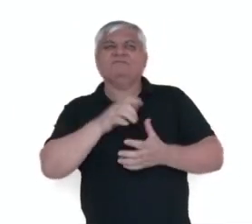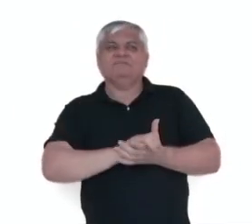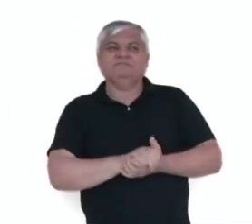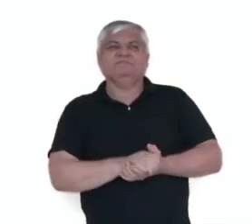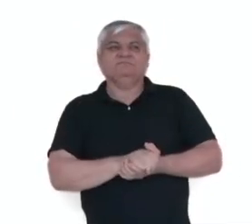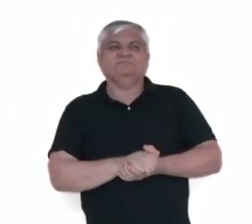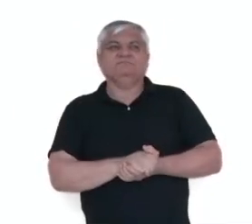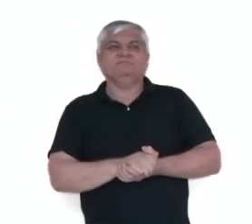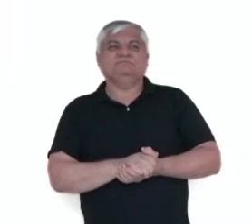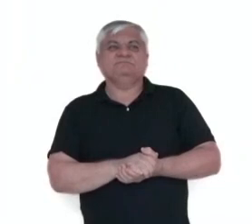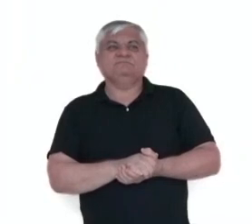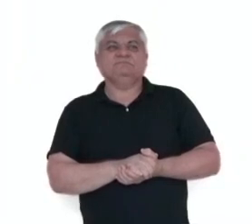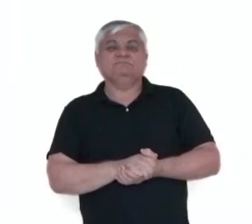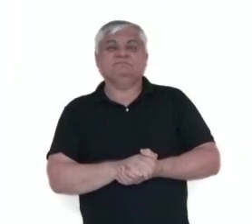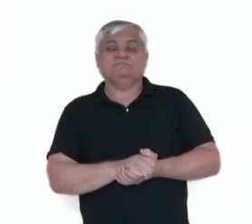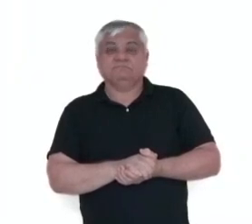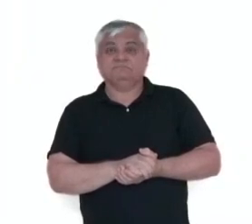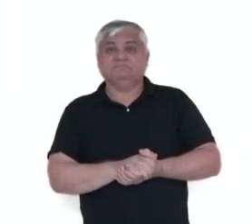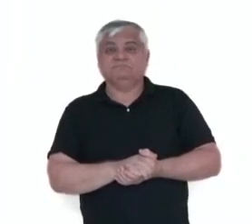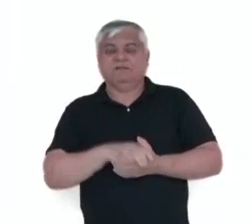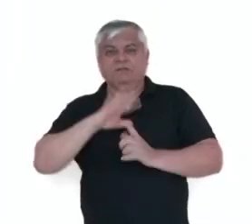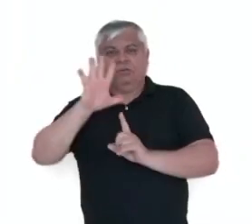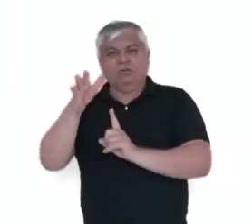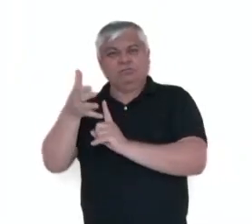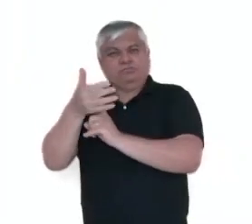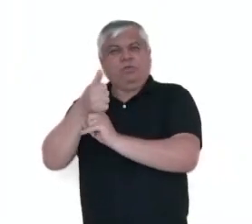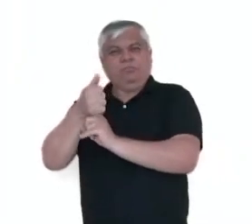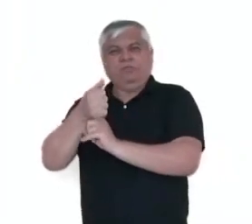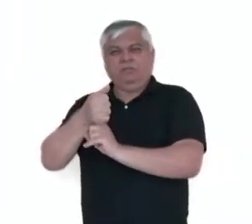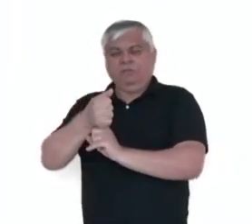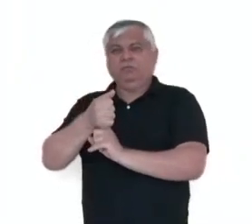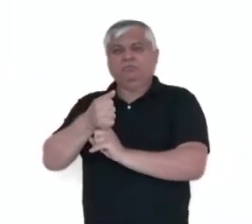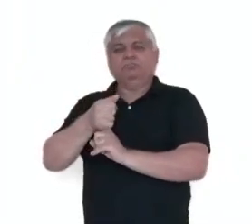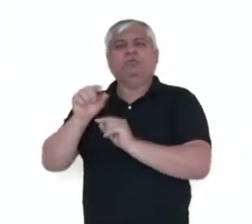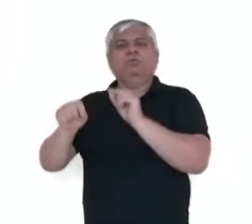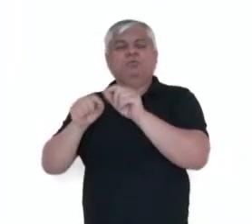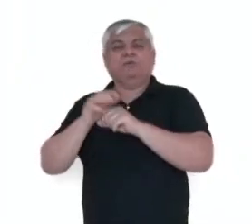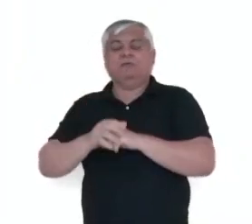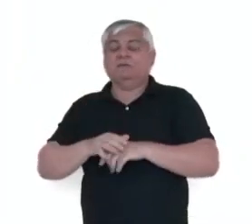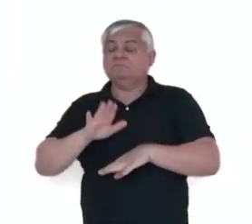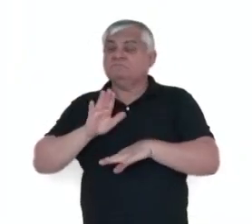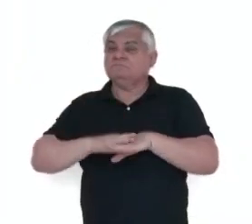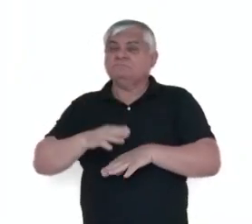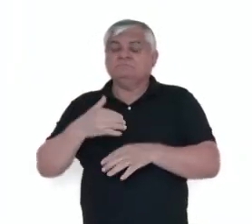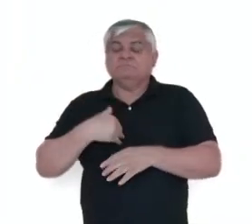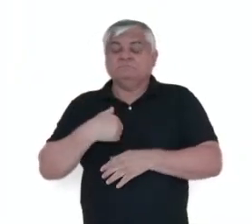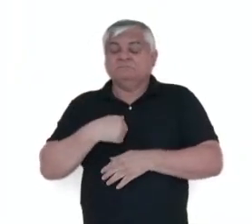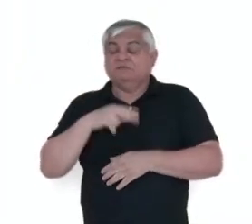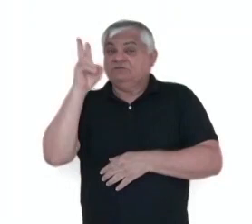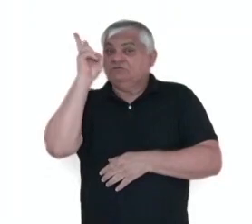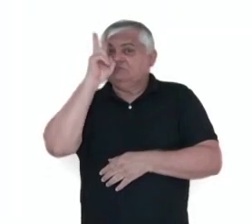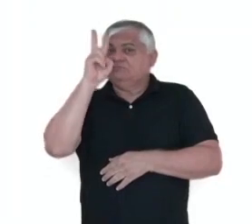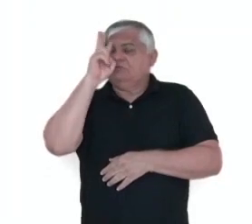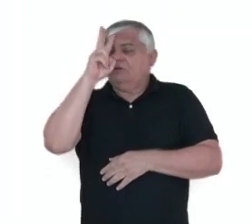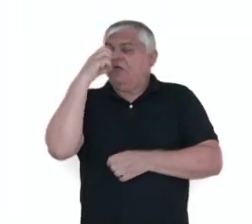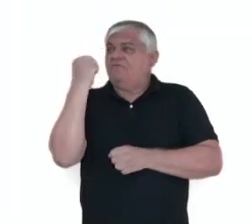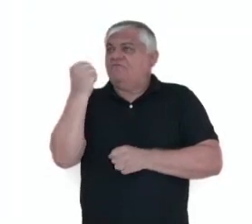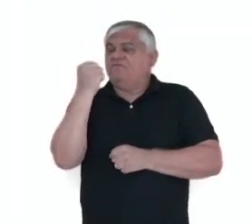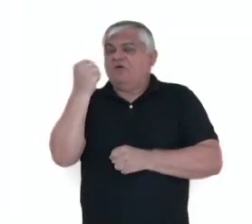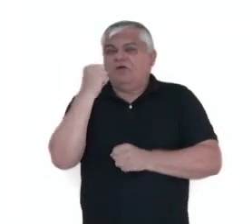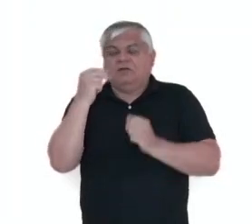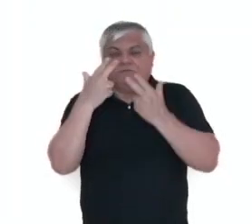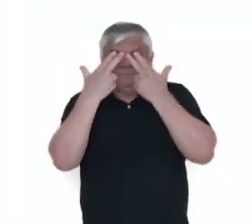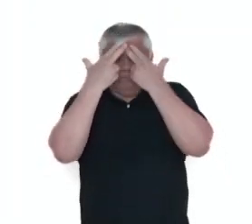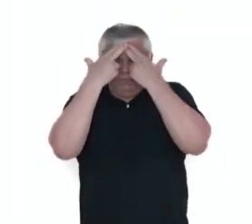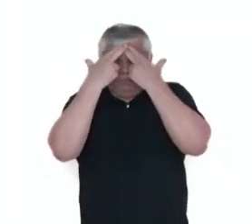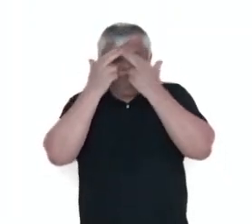E a dominação do Congo, ela converteu-se num dos episódios mais cruéis da história e envolveu a